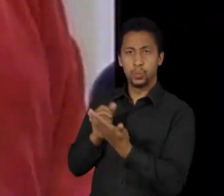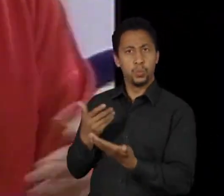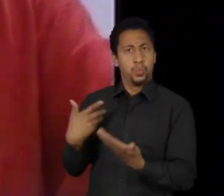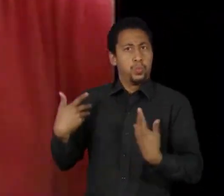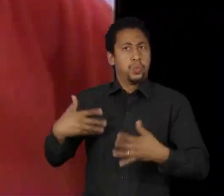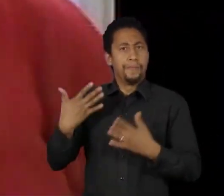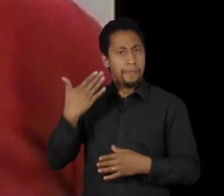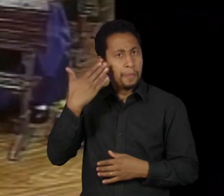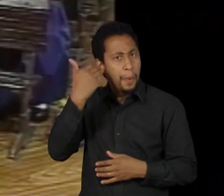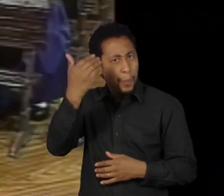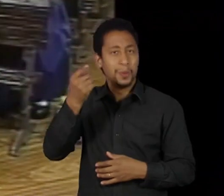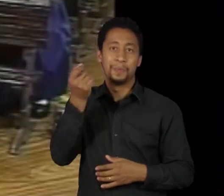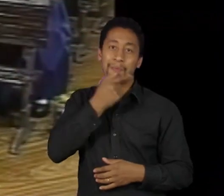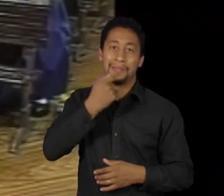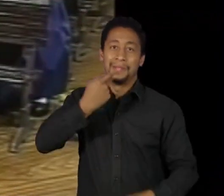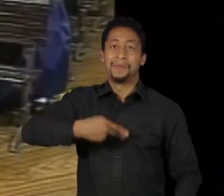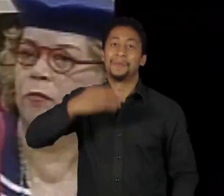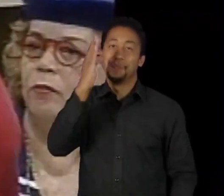nomes do humor brasileiro.